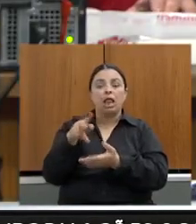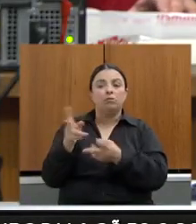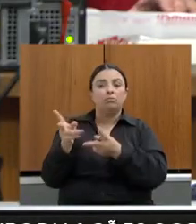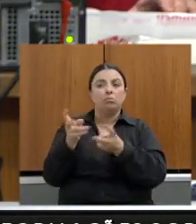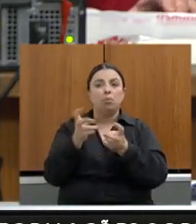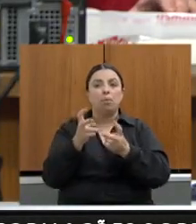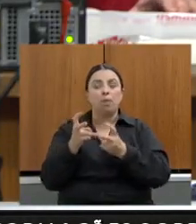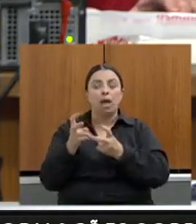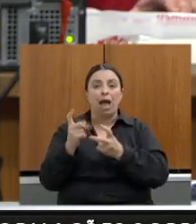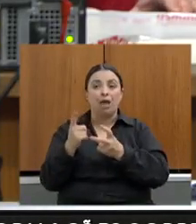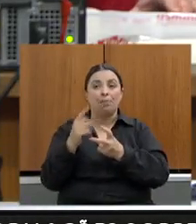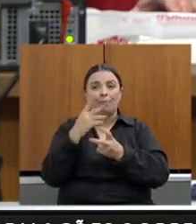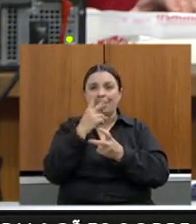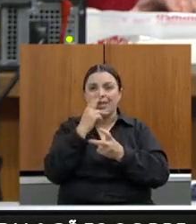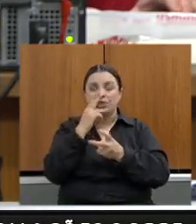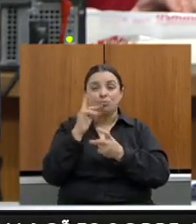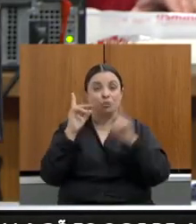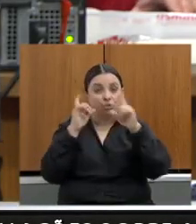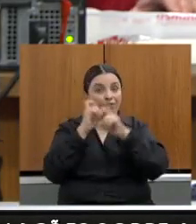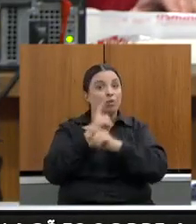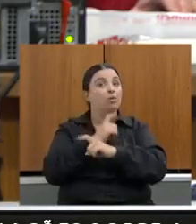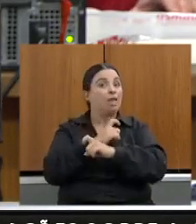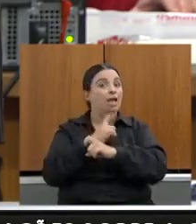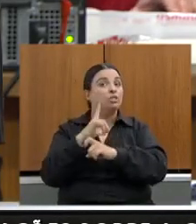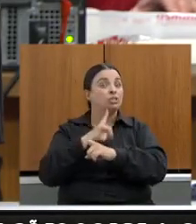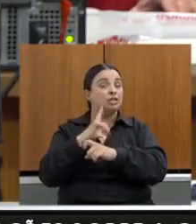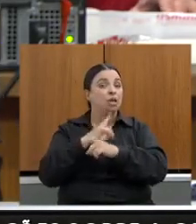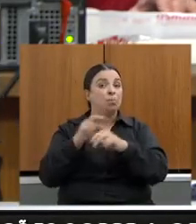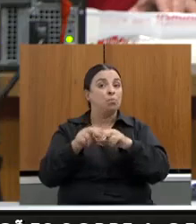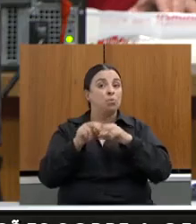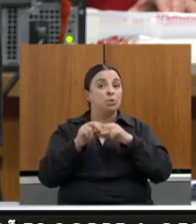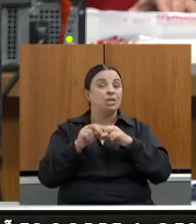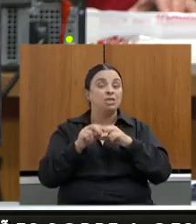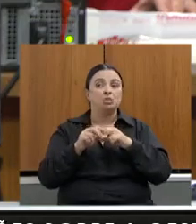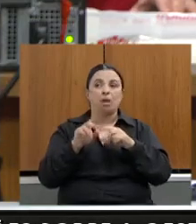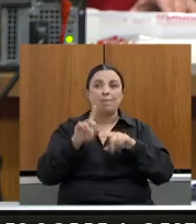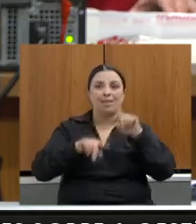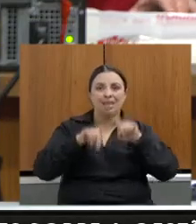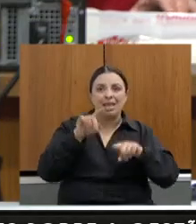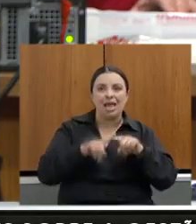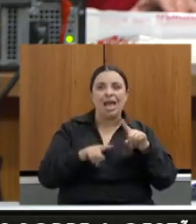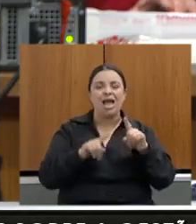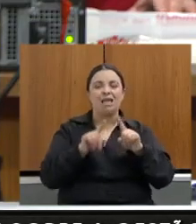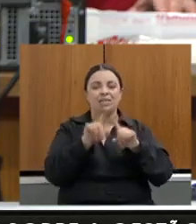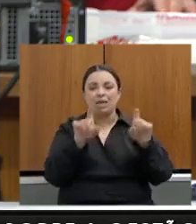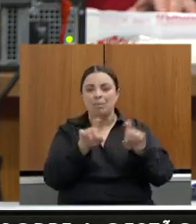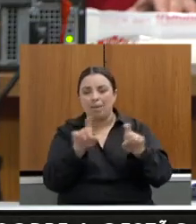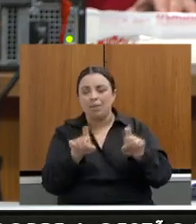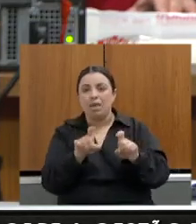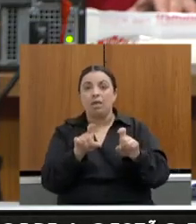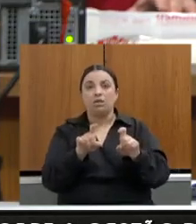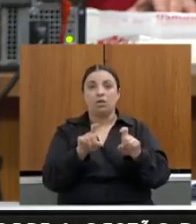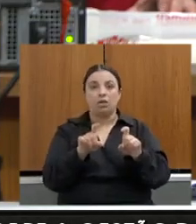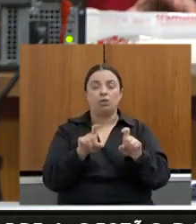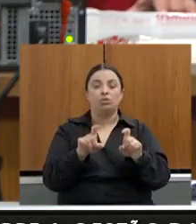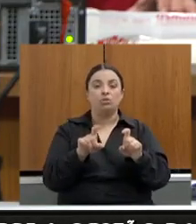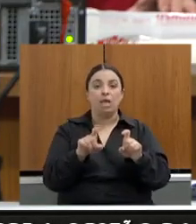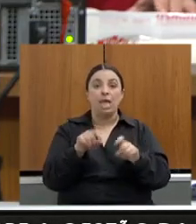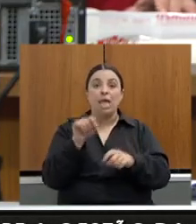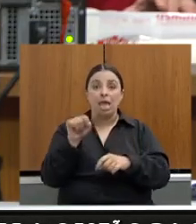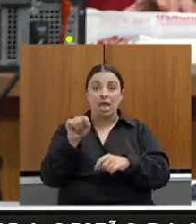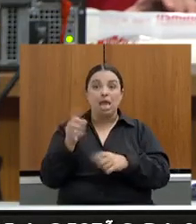nós sentimos uma certa dificuldade principalmente em relação a equipamentos eles estão com muita boa vontade eu vi